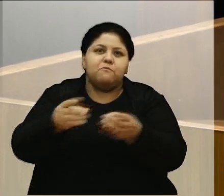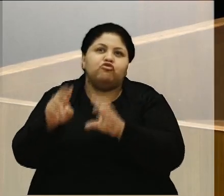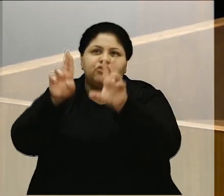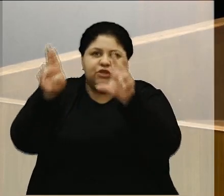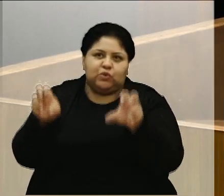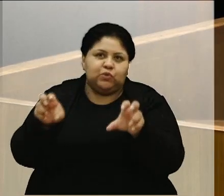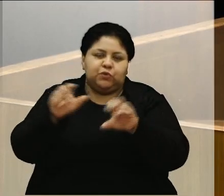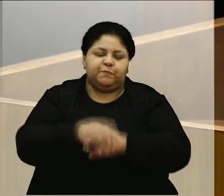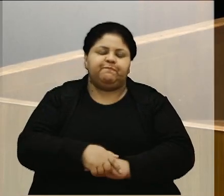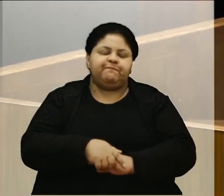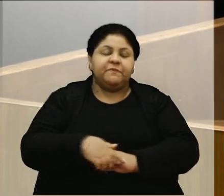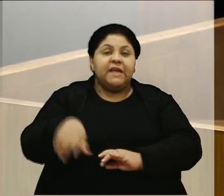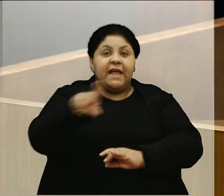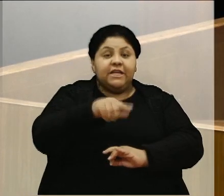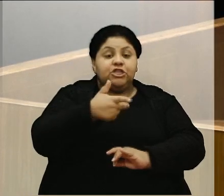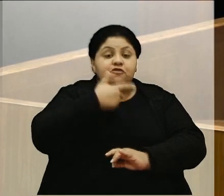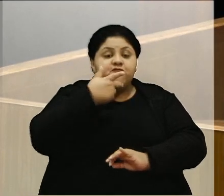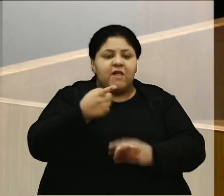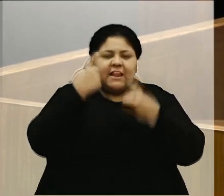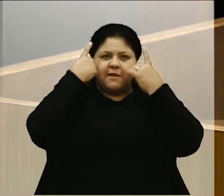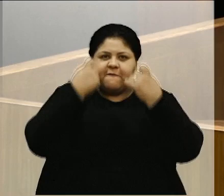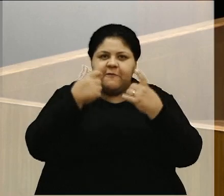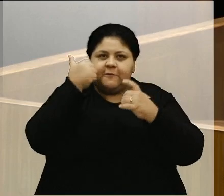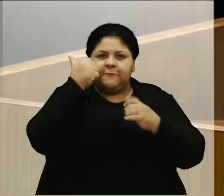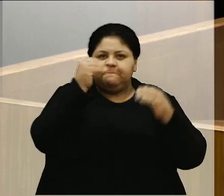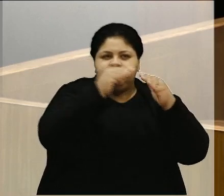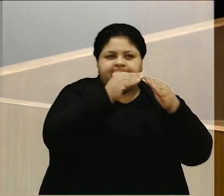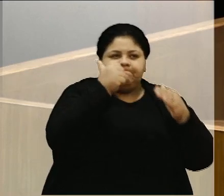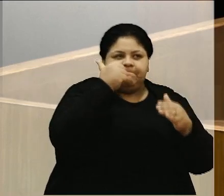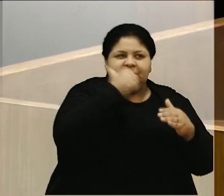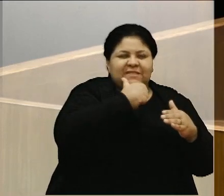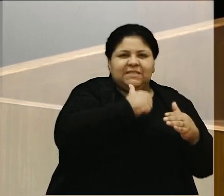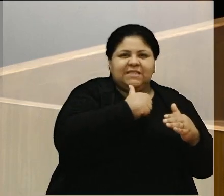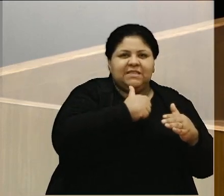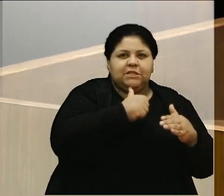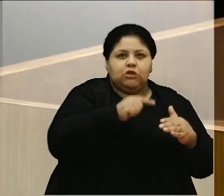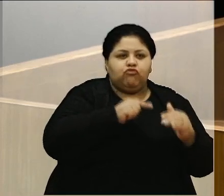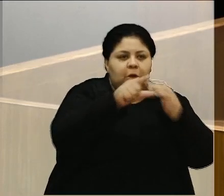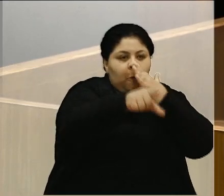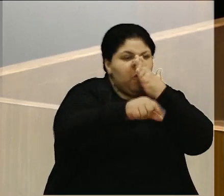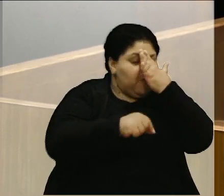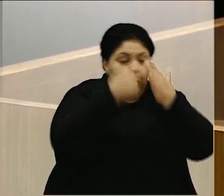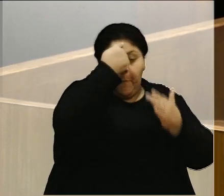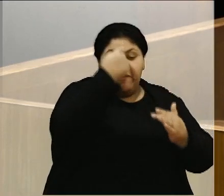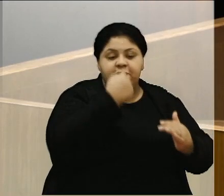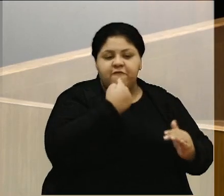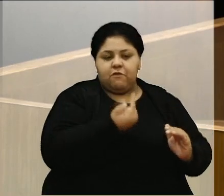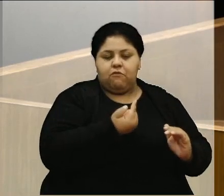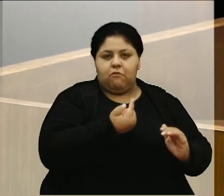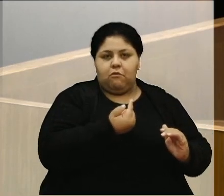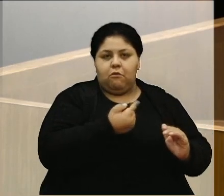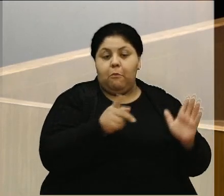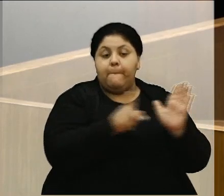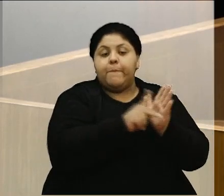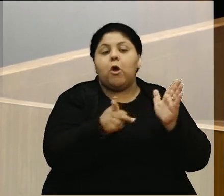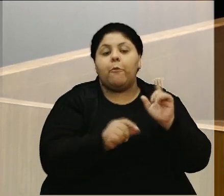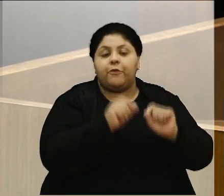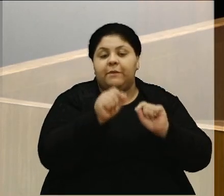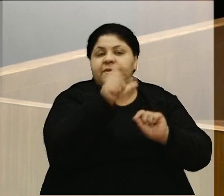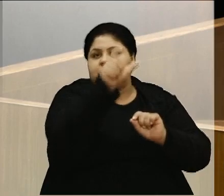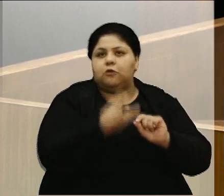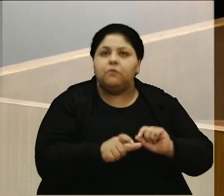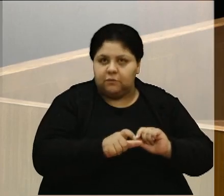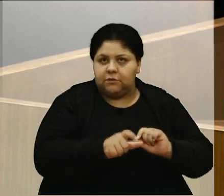doméstica, não existe distinção, não existe um perfil específico de quem sofre violência